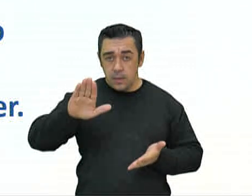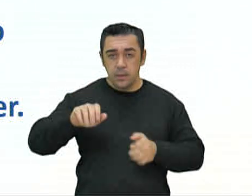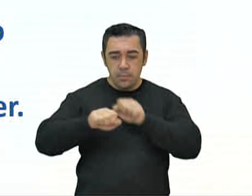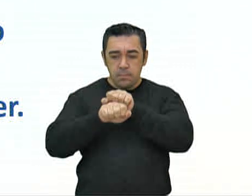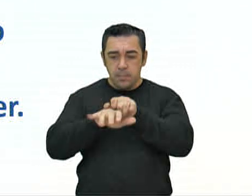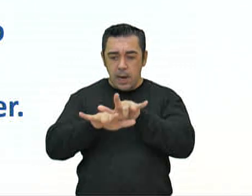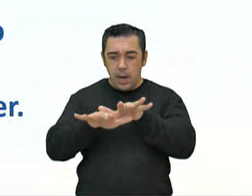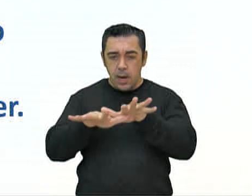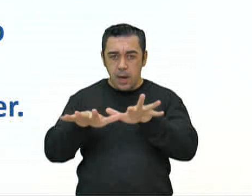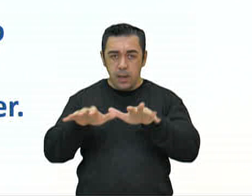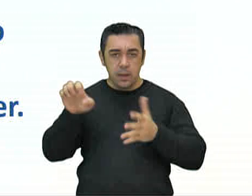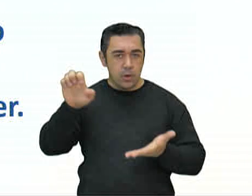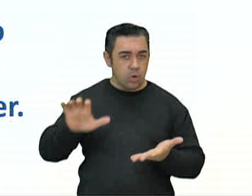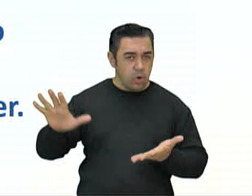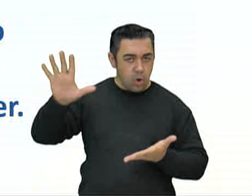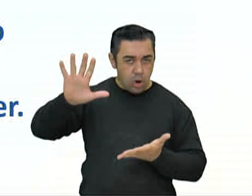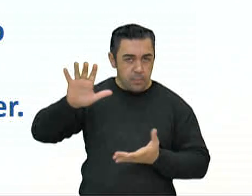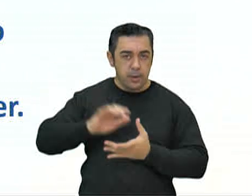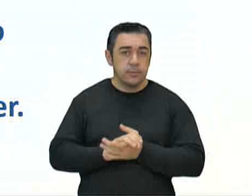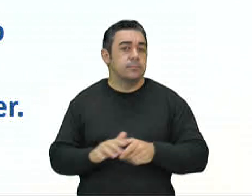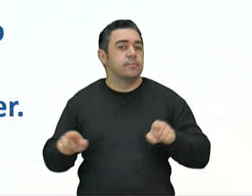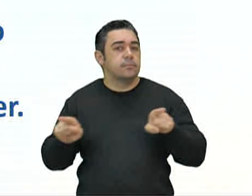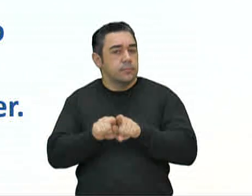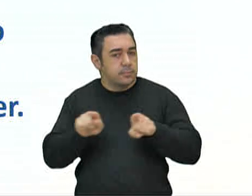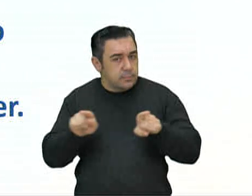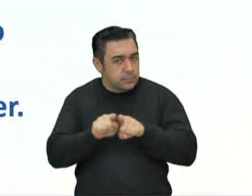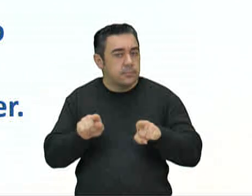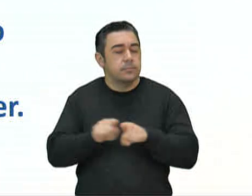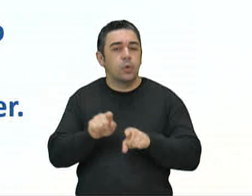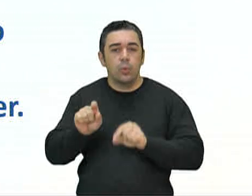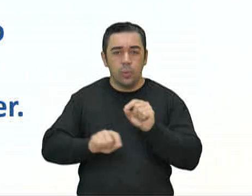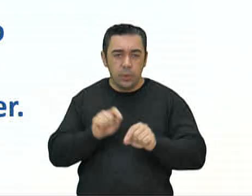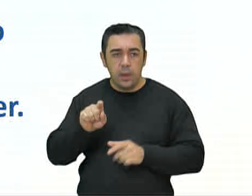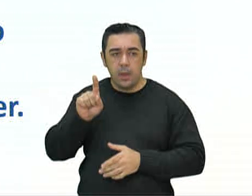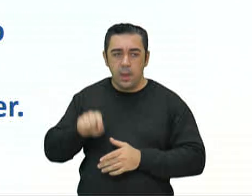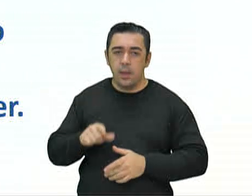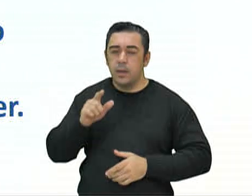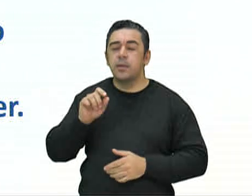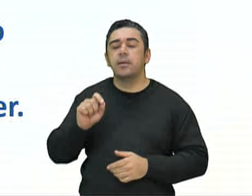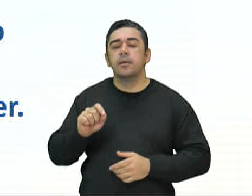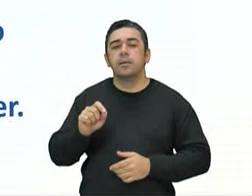para toda a Europa. Ao mesmo tempo, ele também dá uma crítica